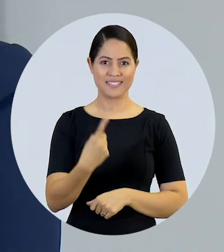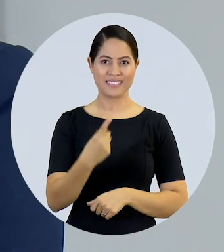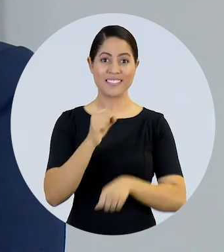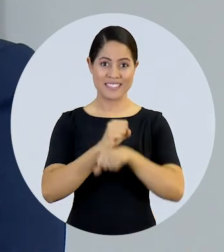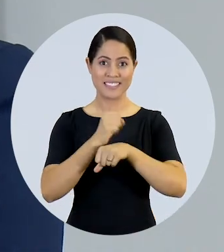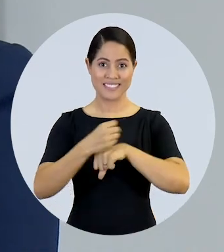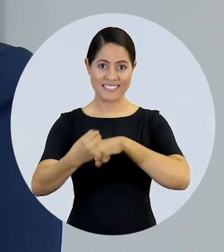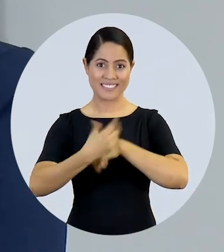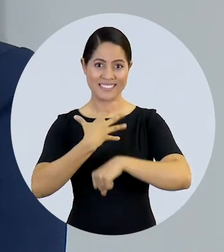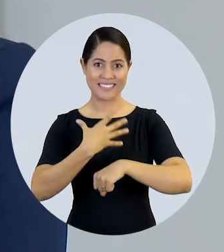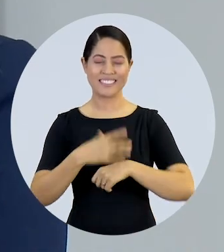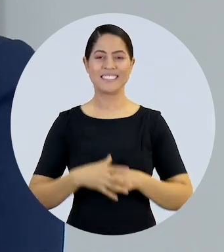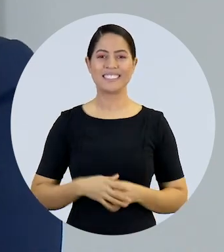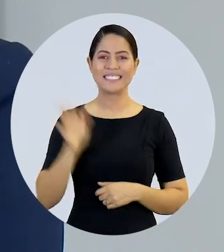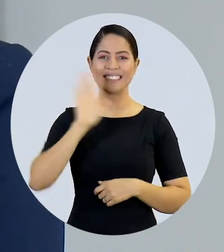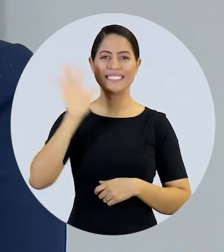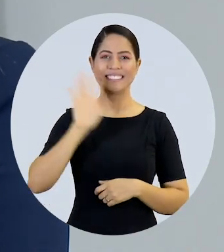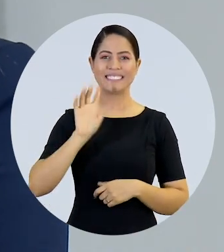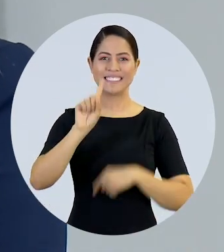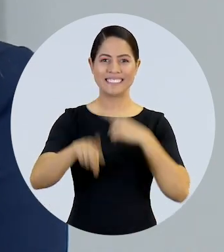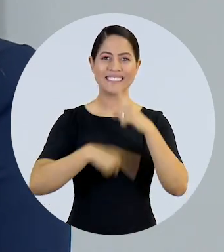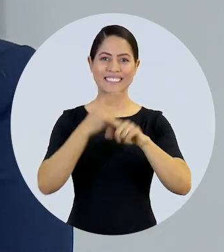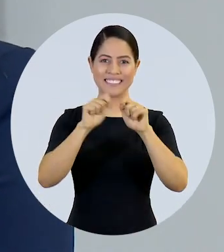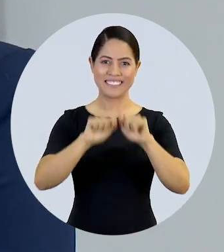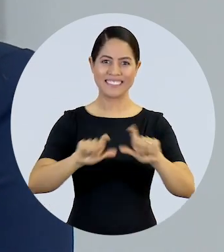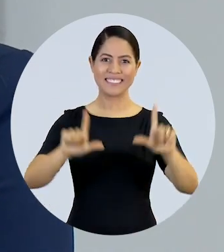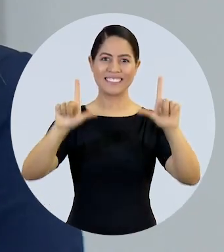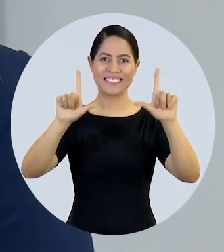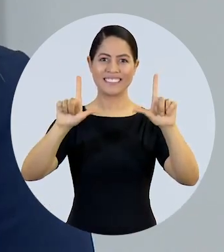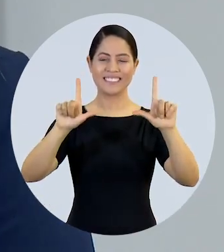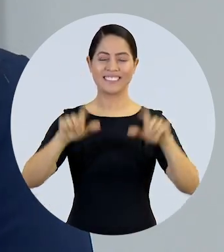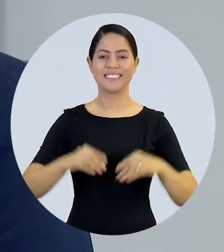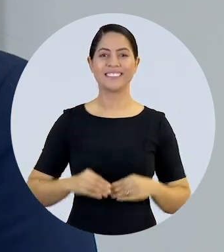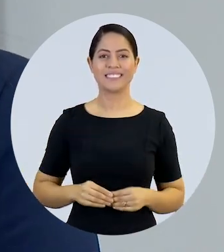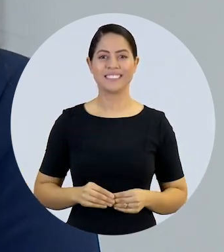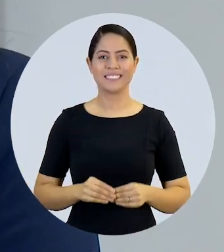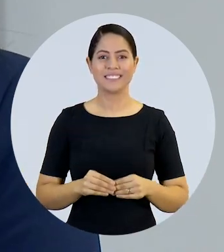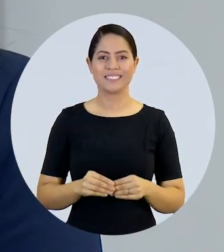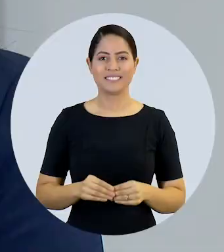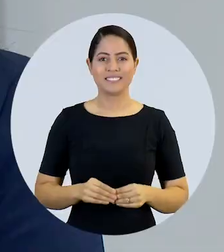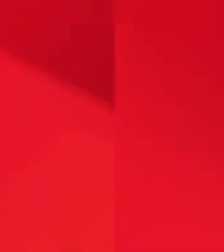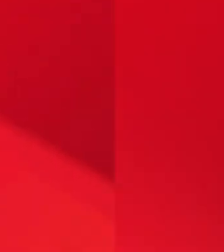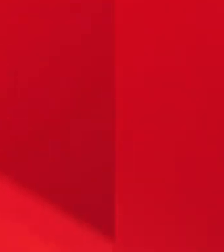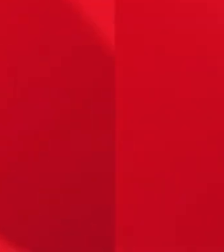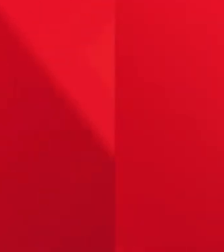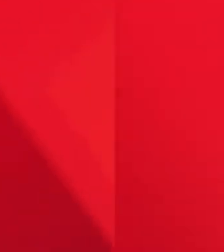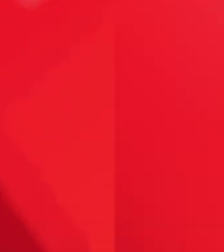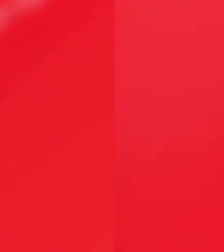999-194731. Fico esperando a sua mensagem. Tchau, tchau e até o próximo programa.